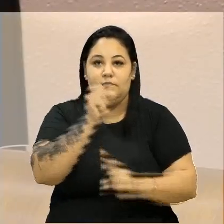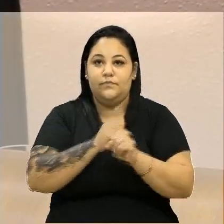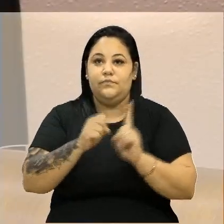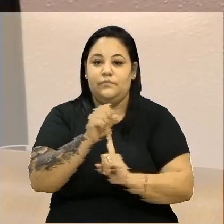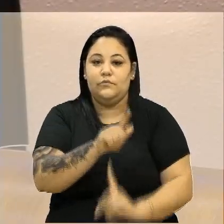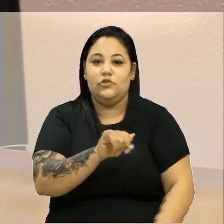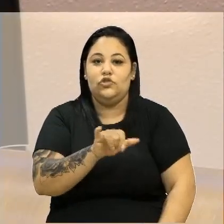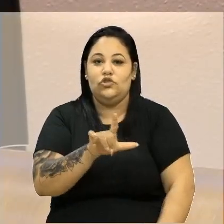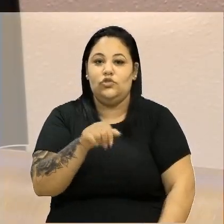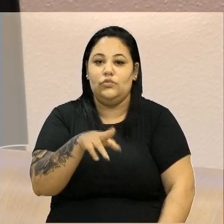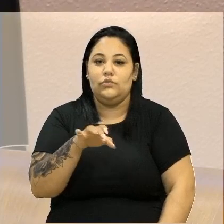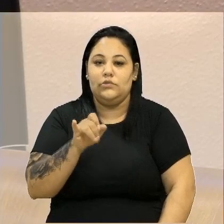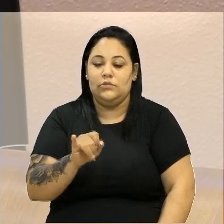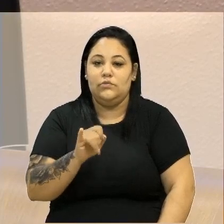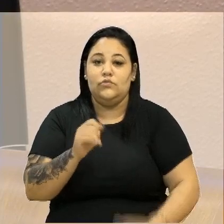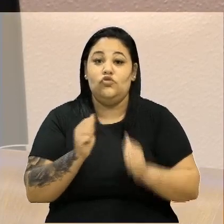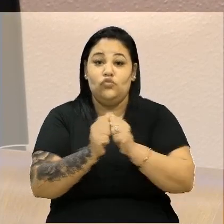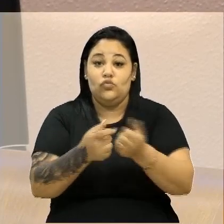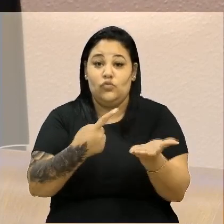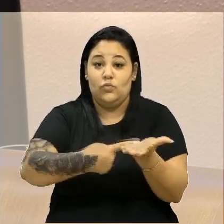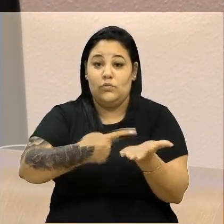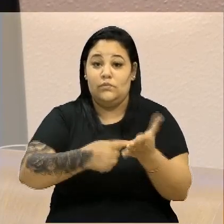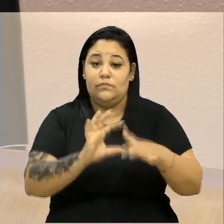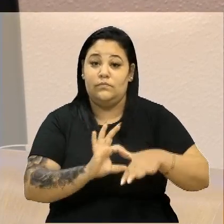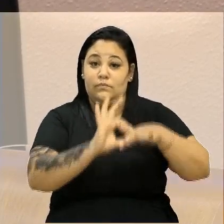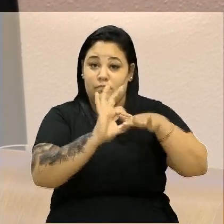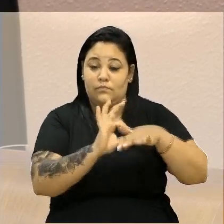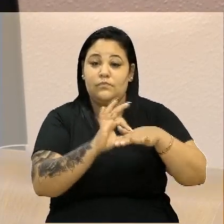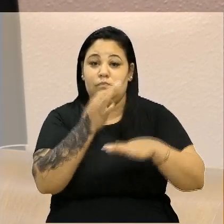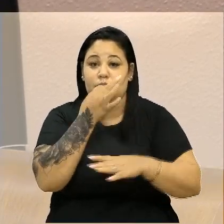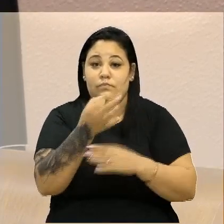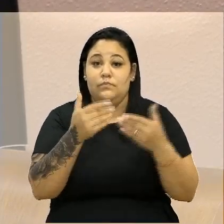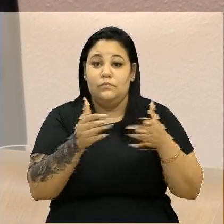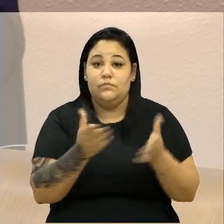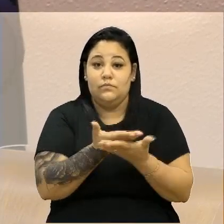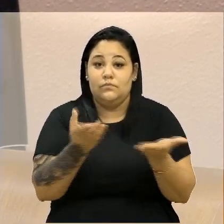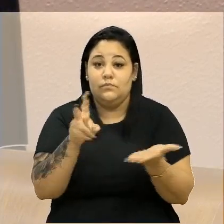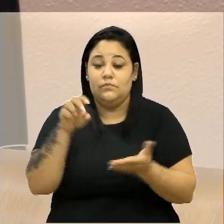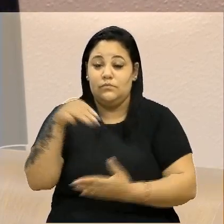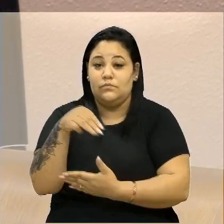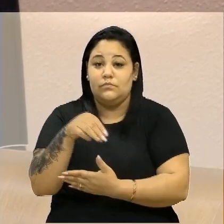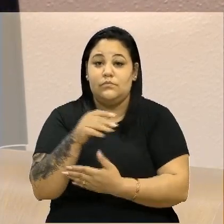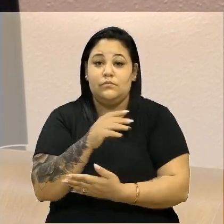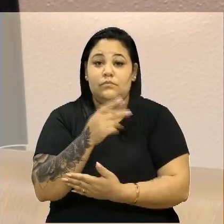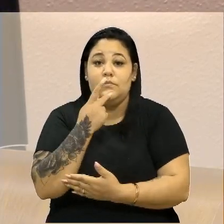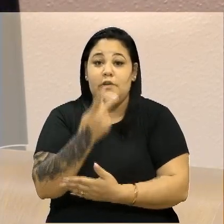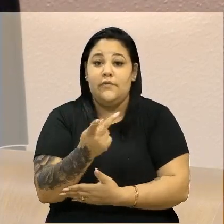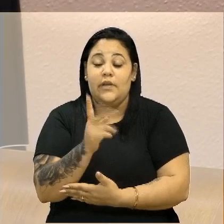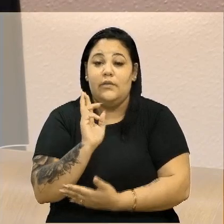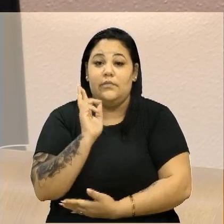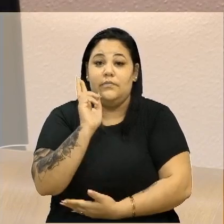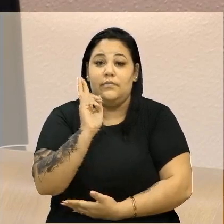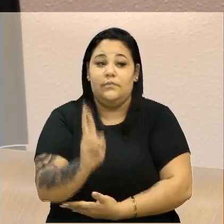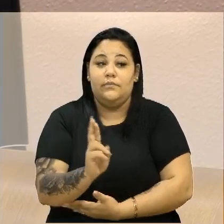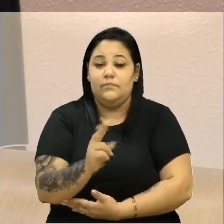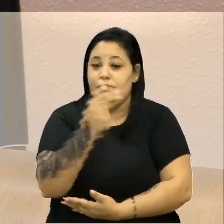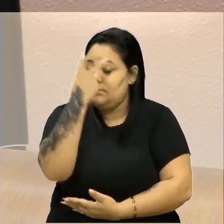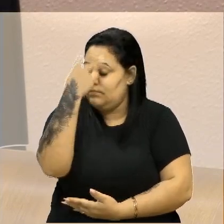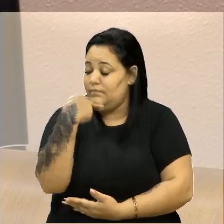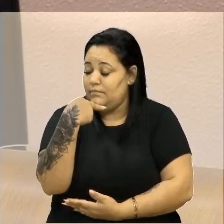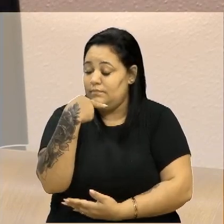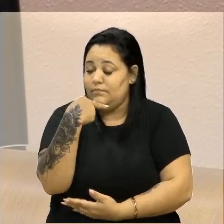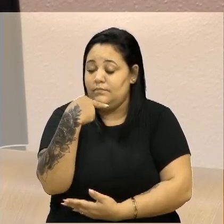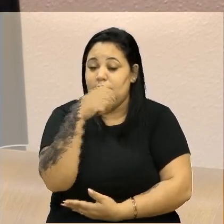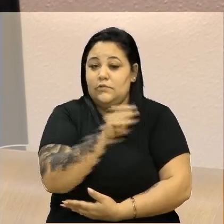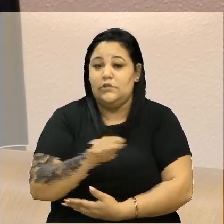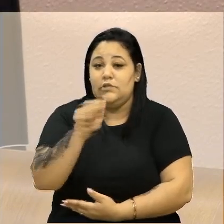Com a anuência dos líderes, essa sessão ordinária abre espaço de 5 minutos para a manifestação de representantes da APADEV, Associação de Pais